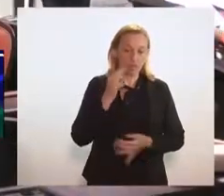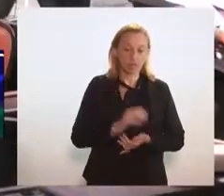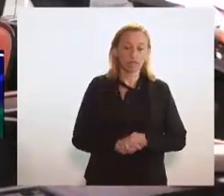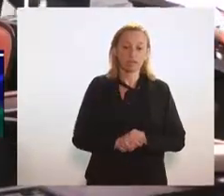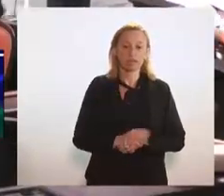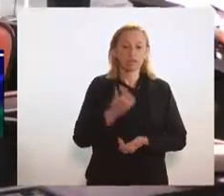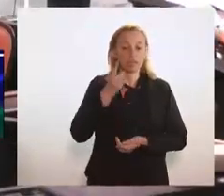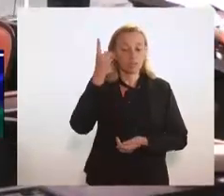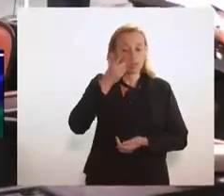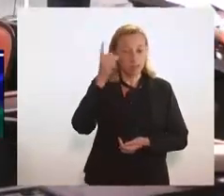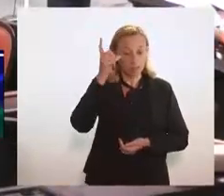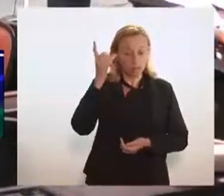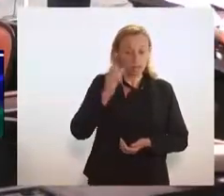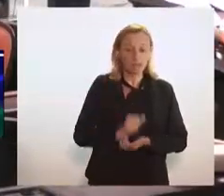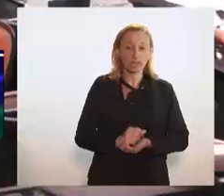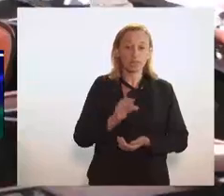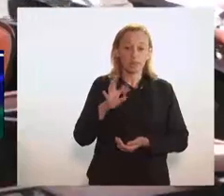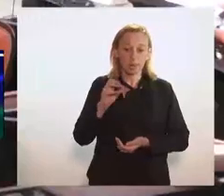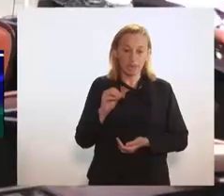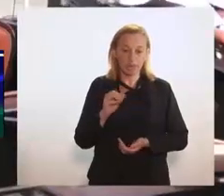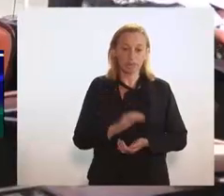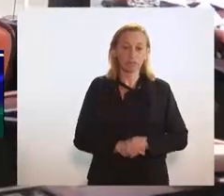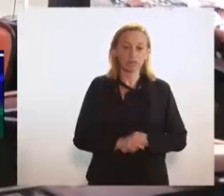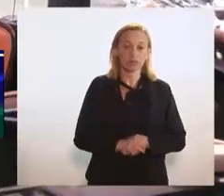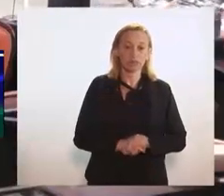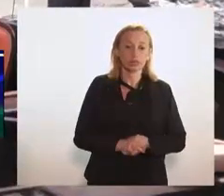Deputada Lucinha, deputado Bebeto.